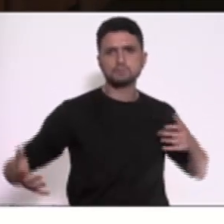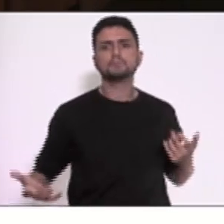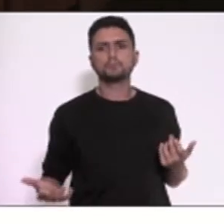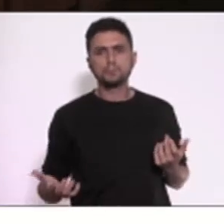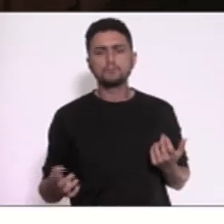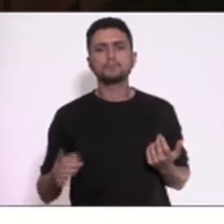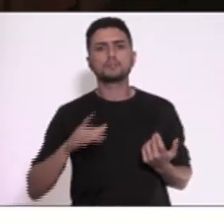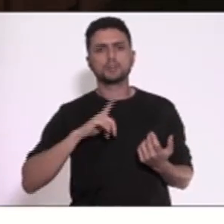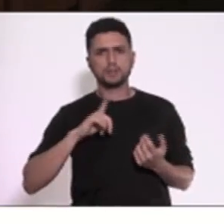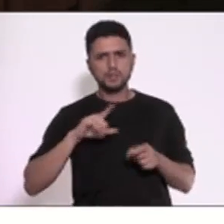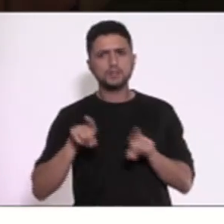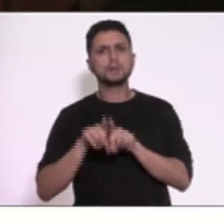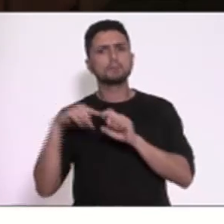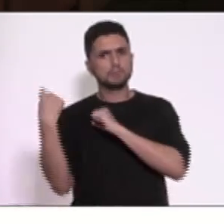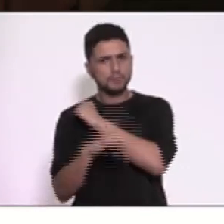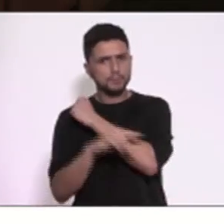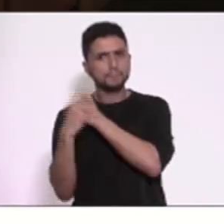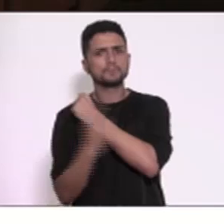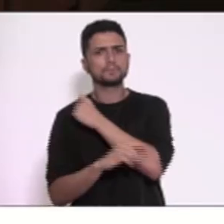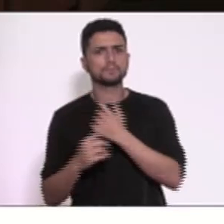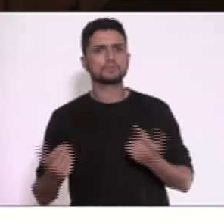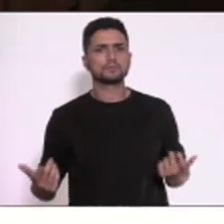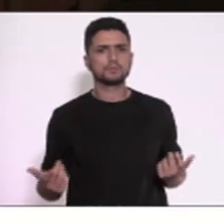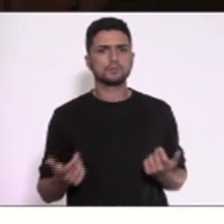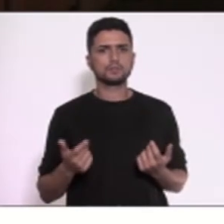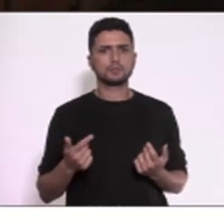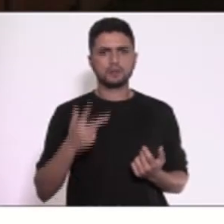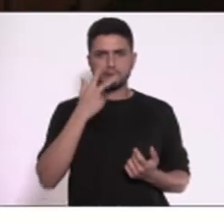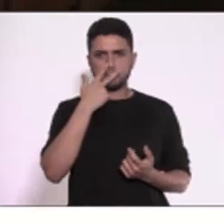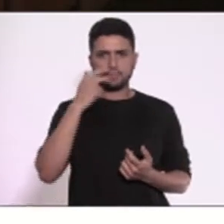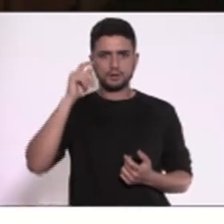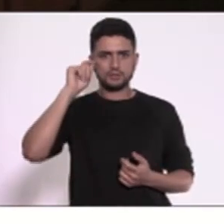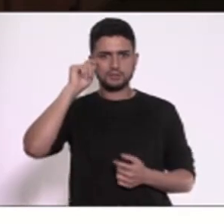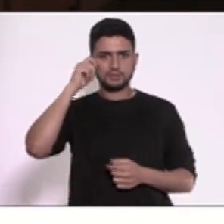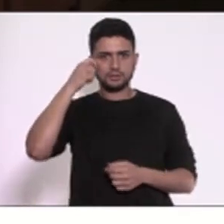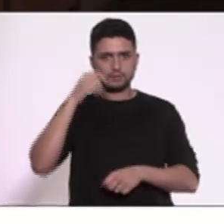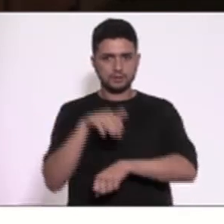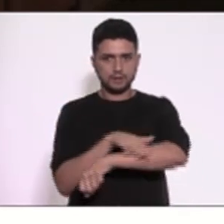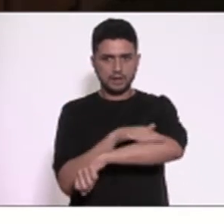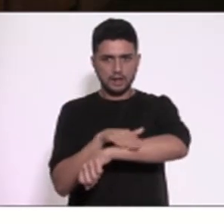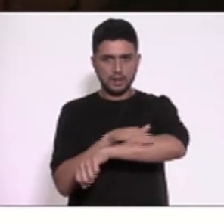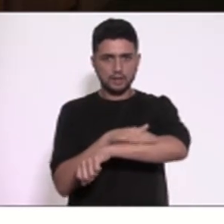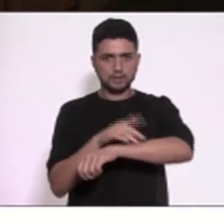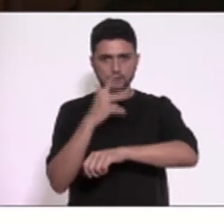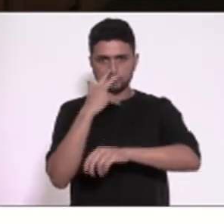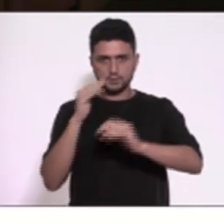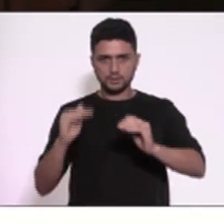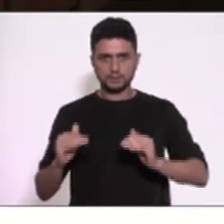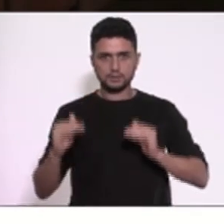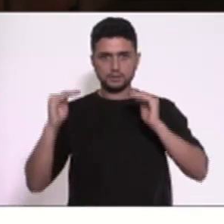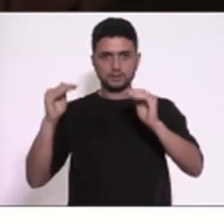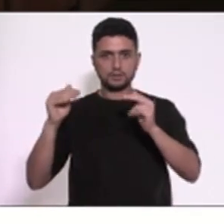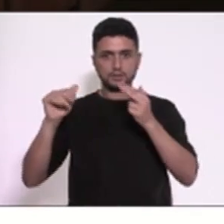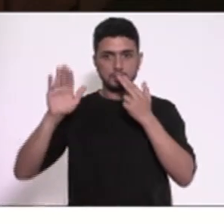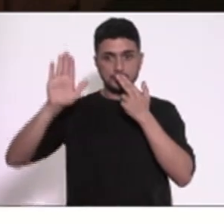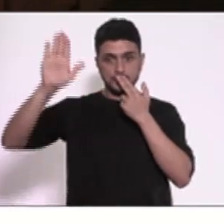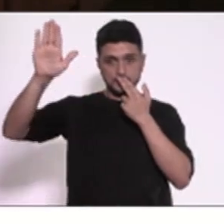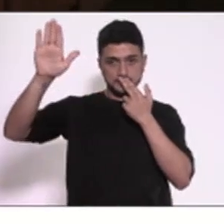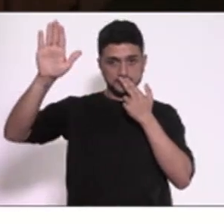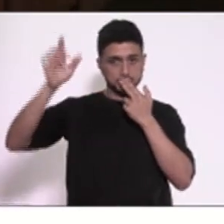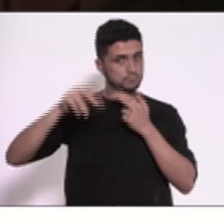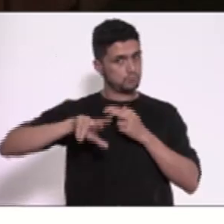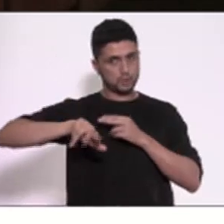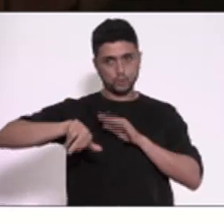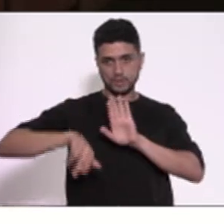a uma etnia que era vista como soberana, uma raça soberana. De esquerda. Só um momento, nazismo não é de esquerda, inclusive a